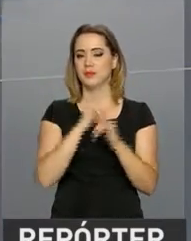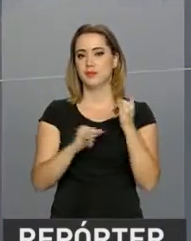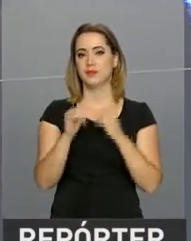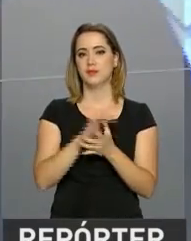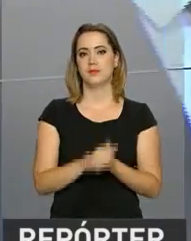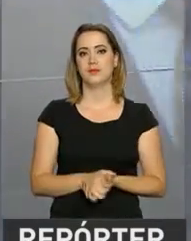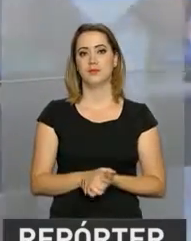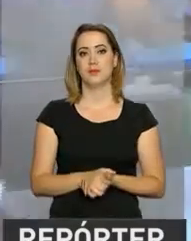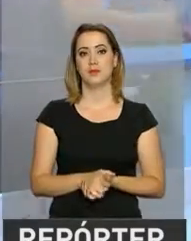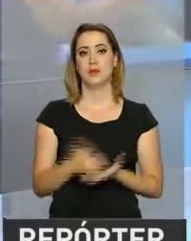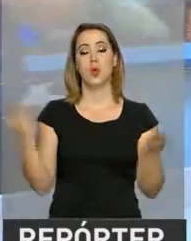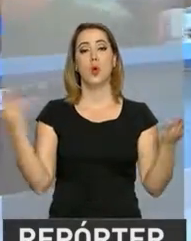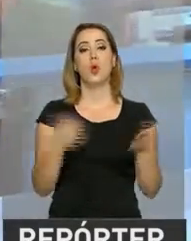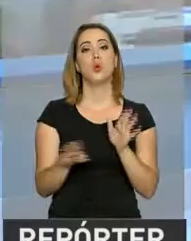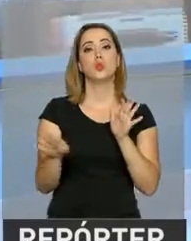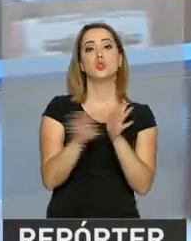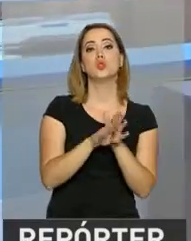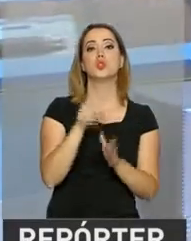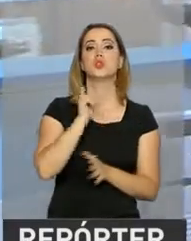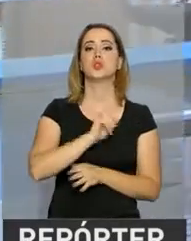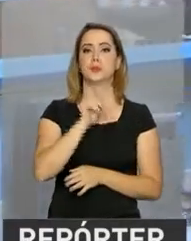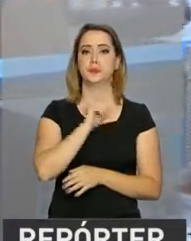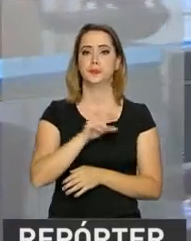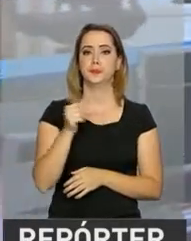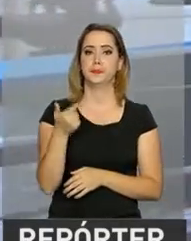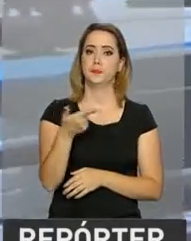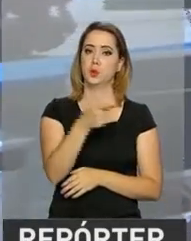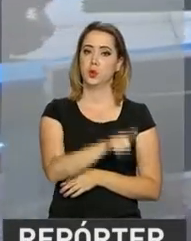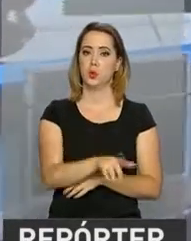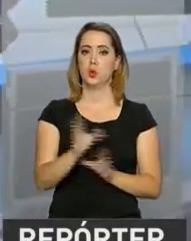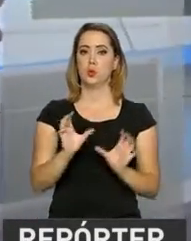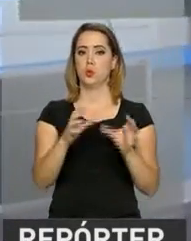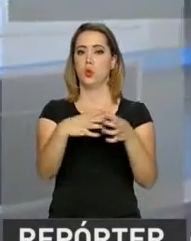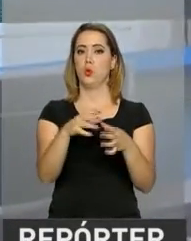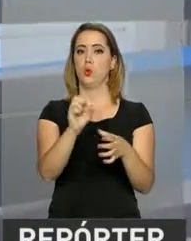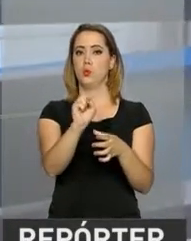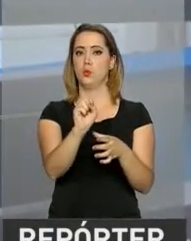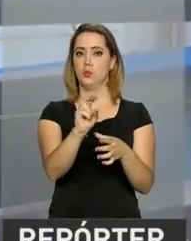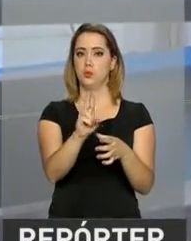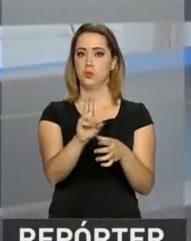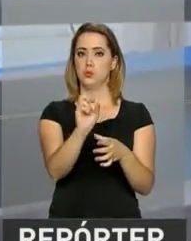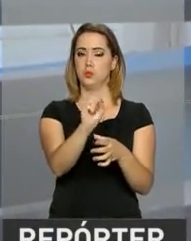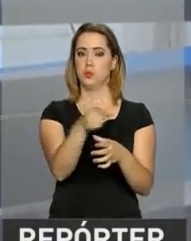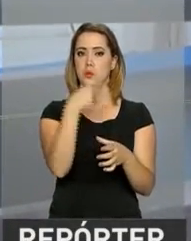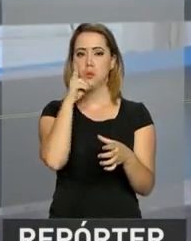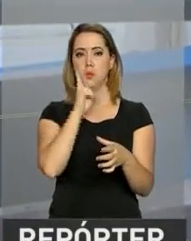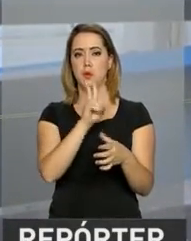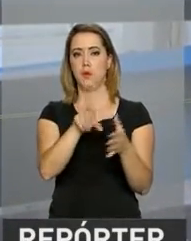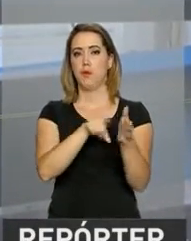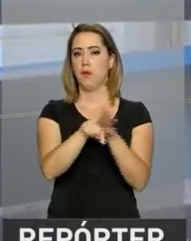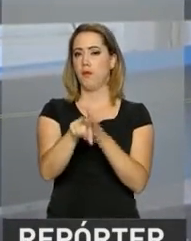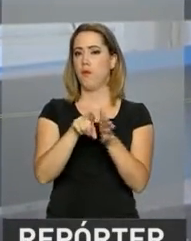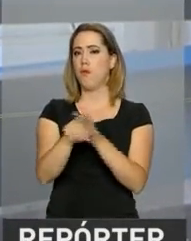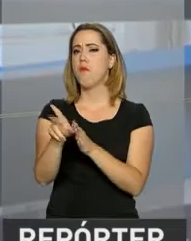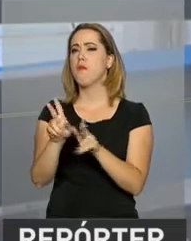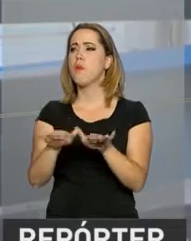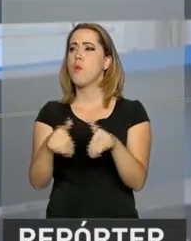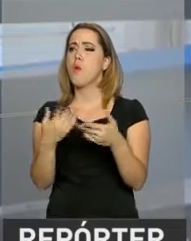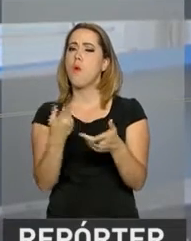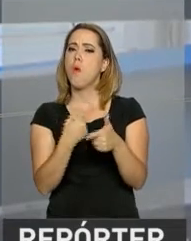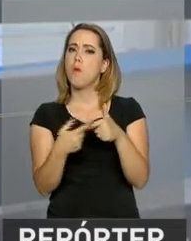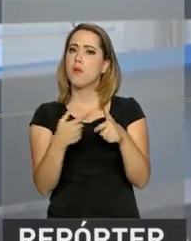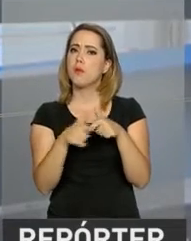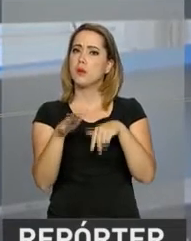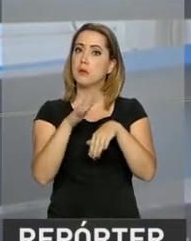e hoje chega a minas gerais mais uma equipe do sus para ajudar nas investigações dos casos de febre amarela no estado